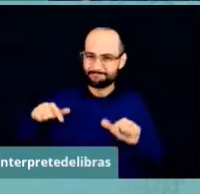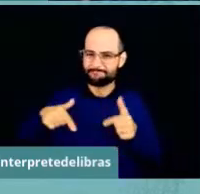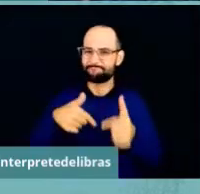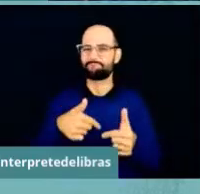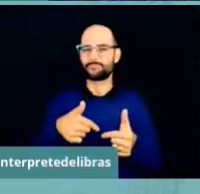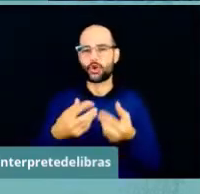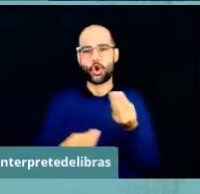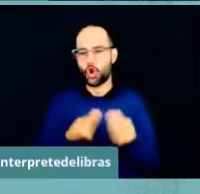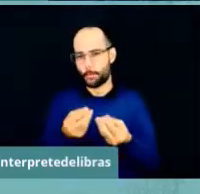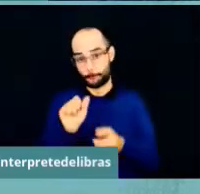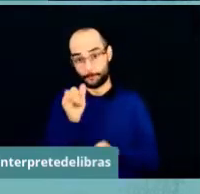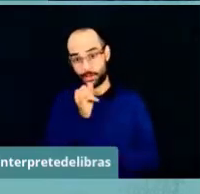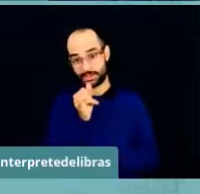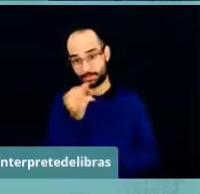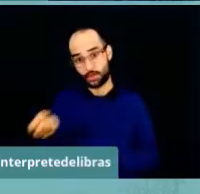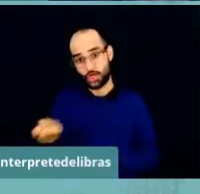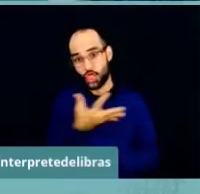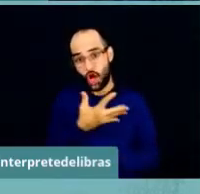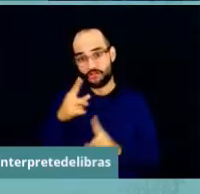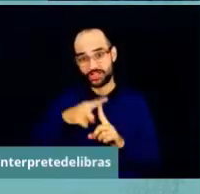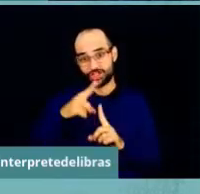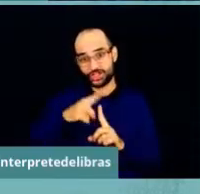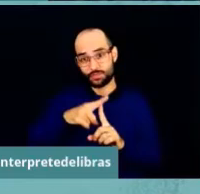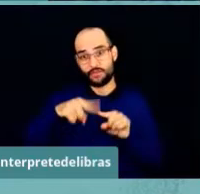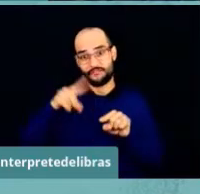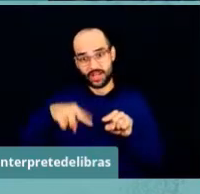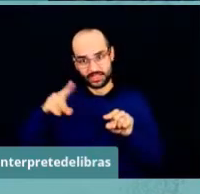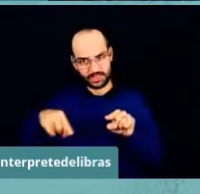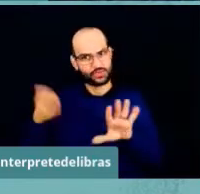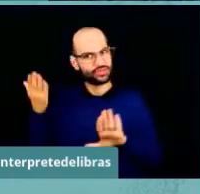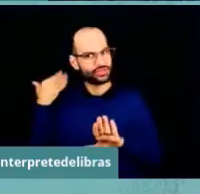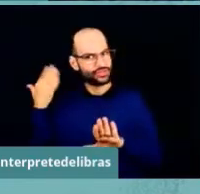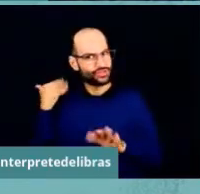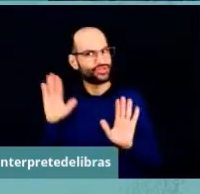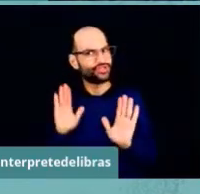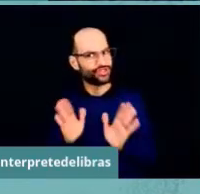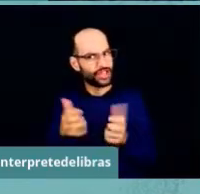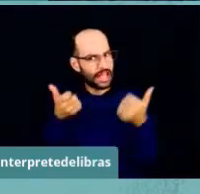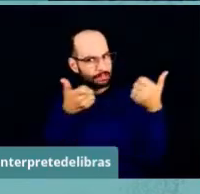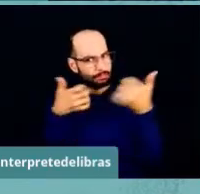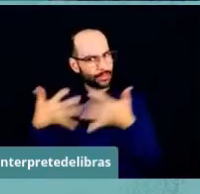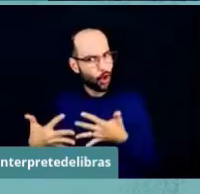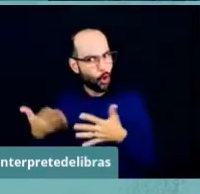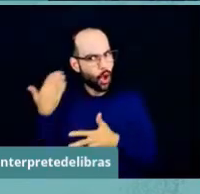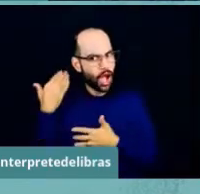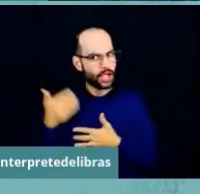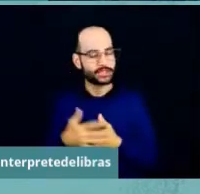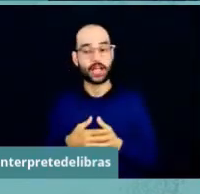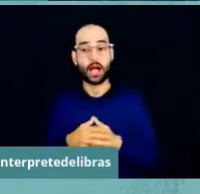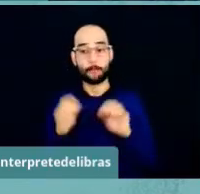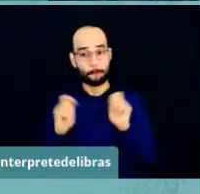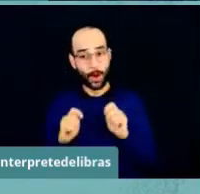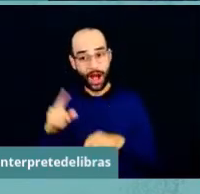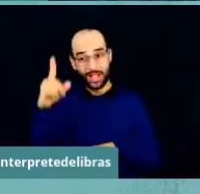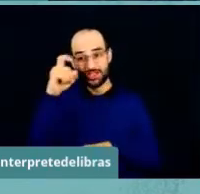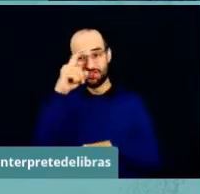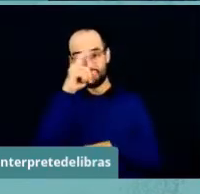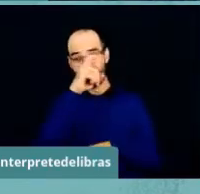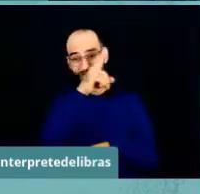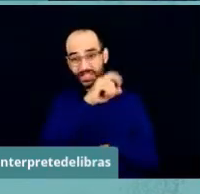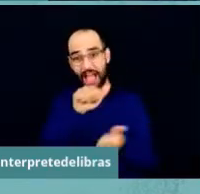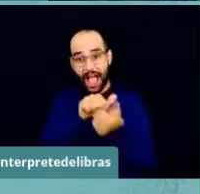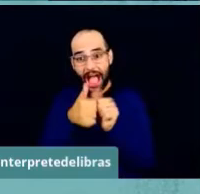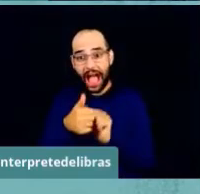tiver novas variantes, como já foi falado na aula anterior aí, a gente talvez tenha mais dificuldade de atualizar essa